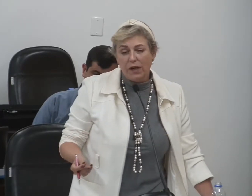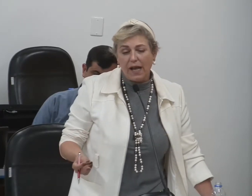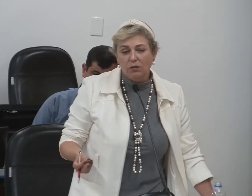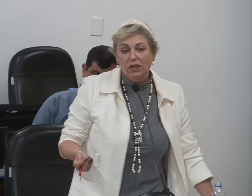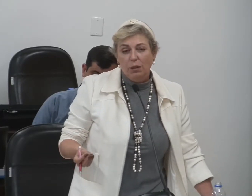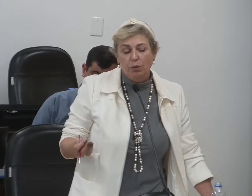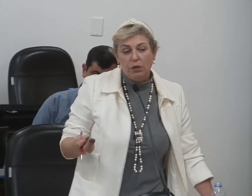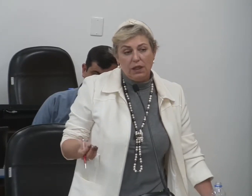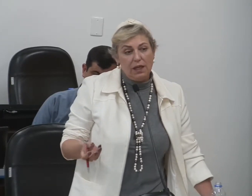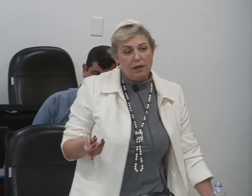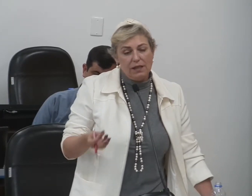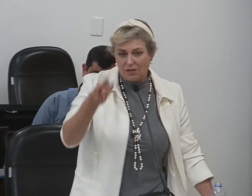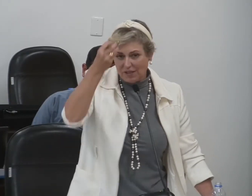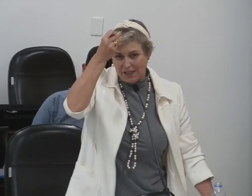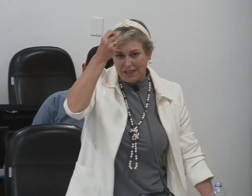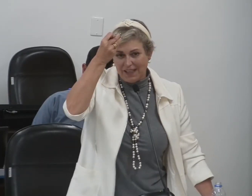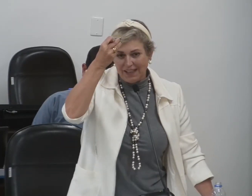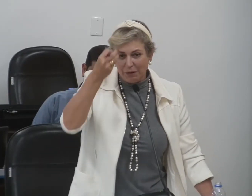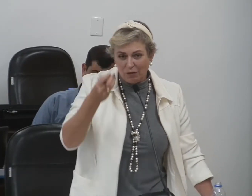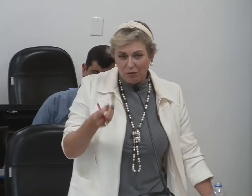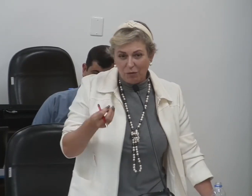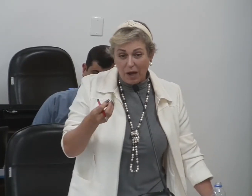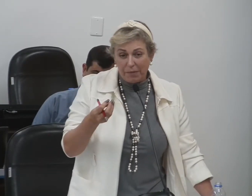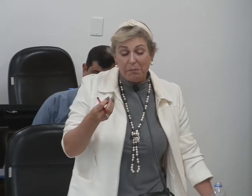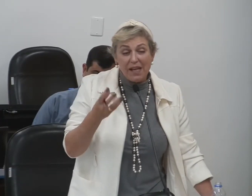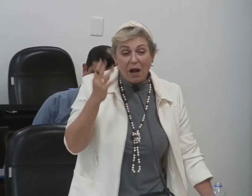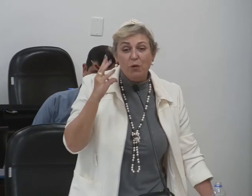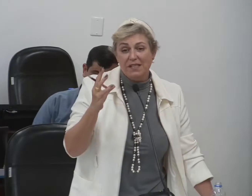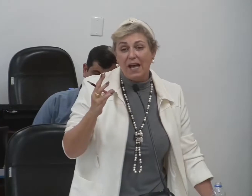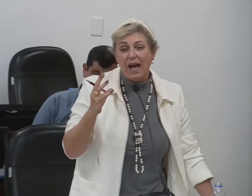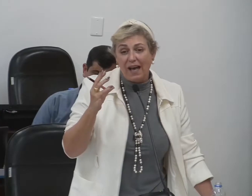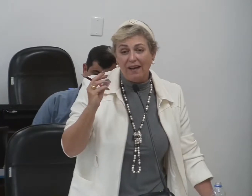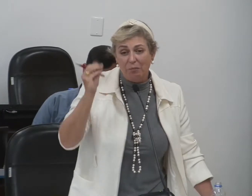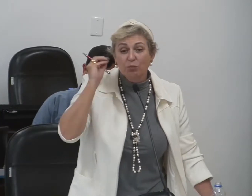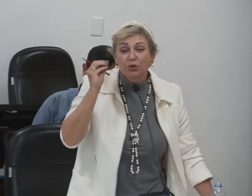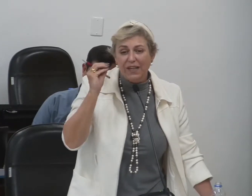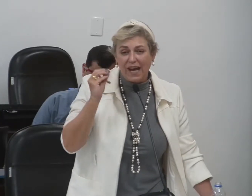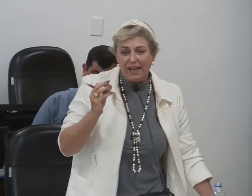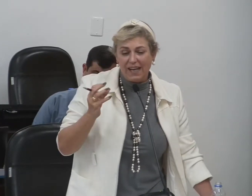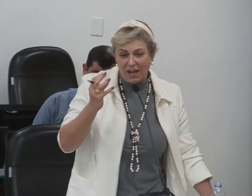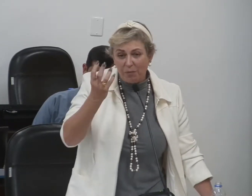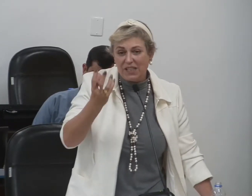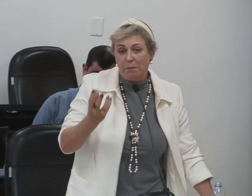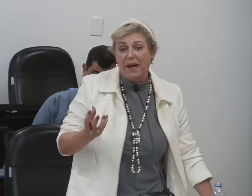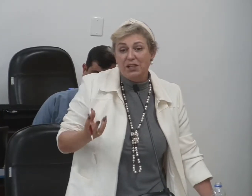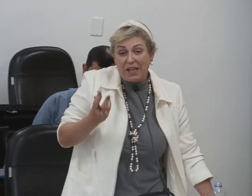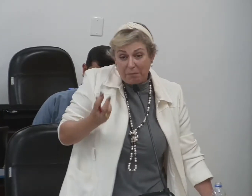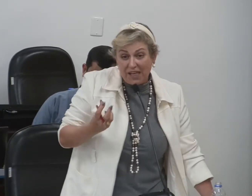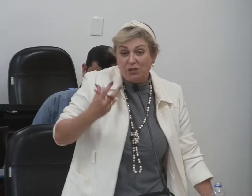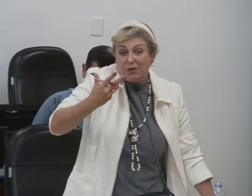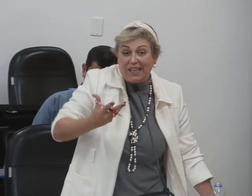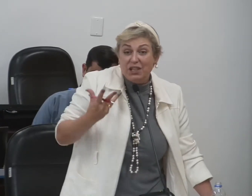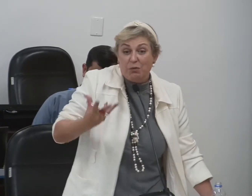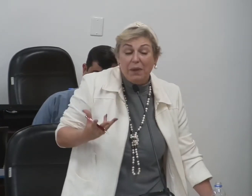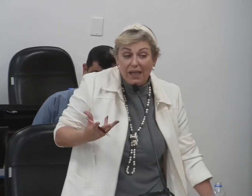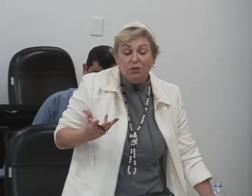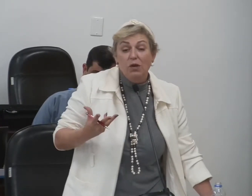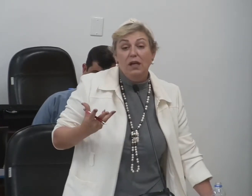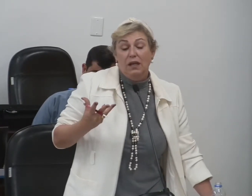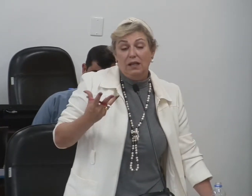demorado, porque eles dizem que a primeira coisa a mudar é realmente a parte da mente, no